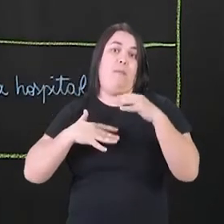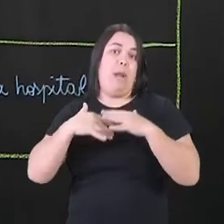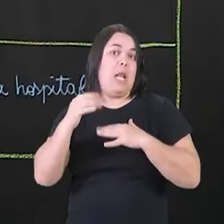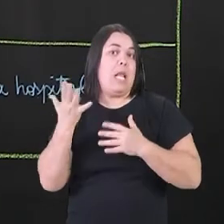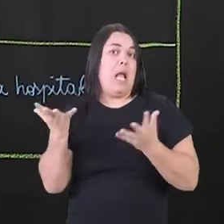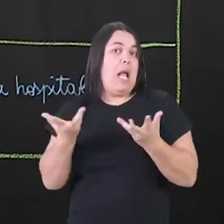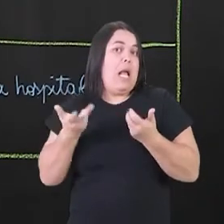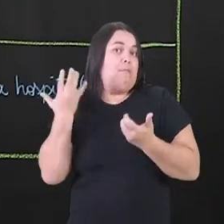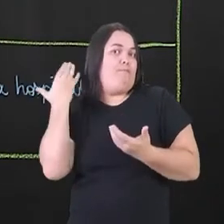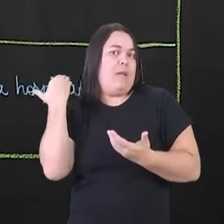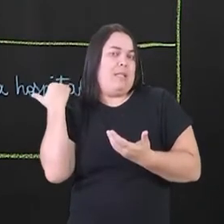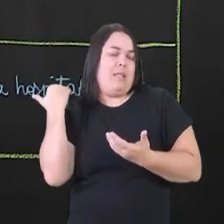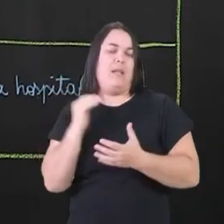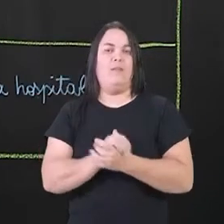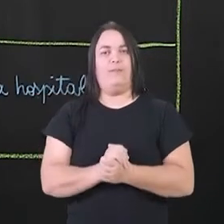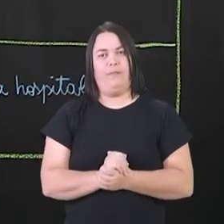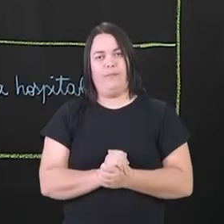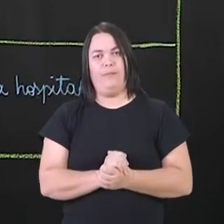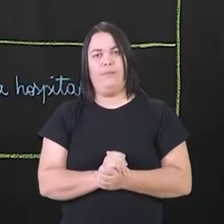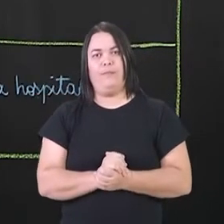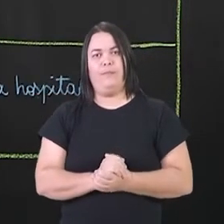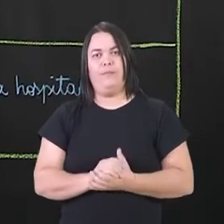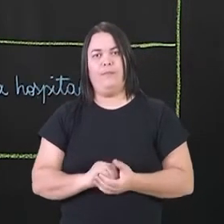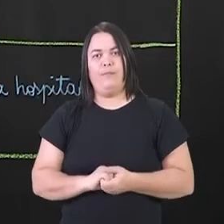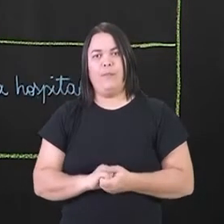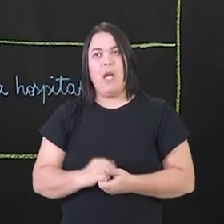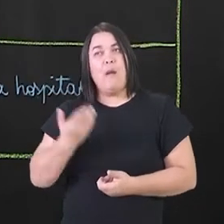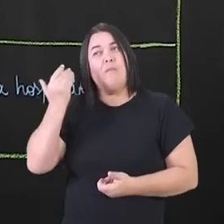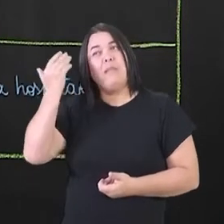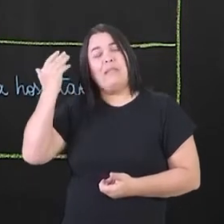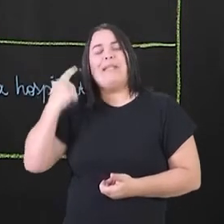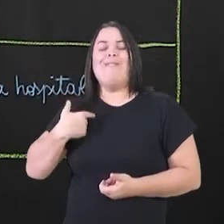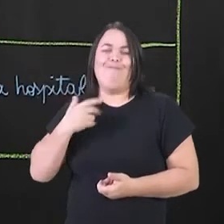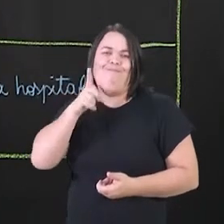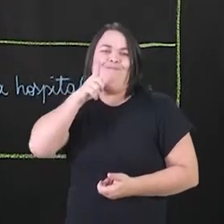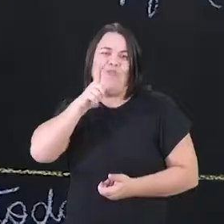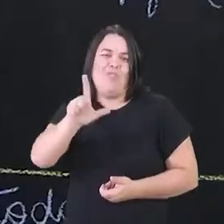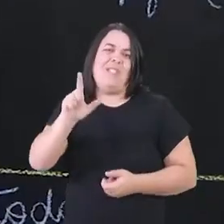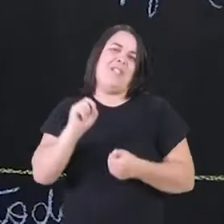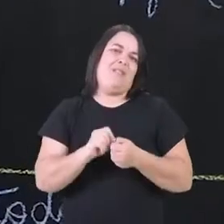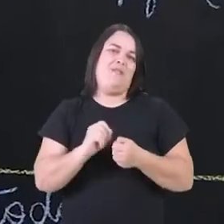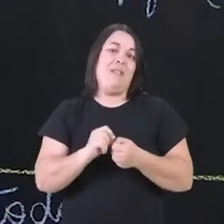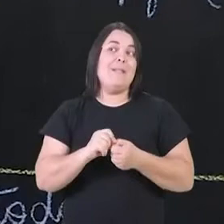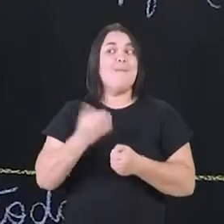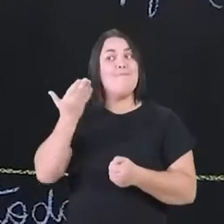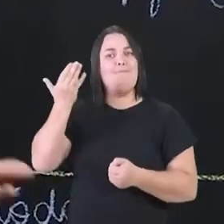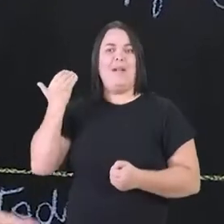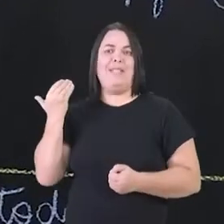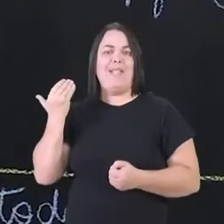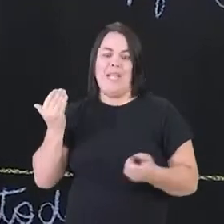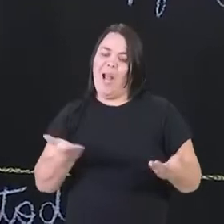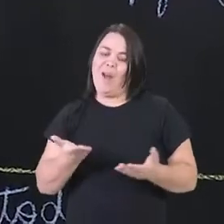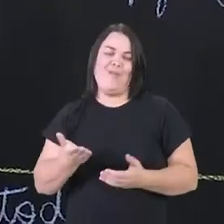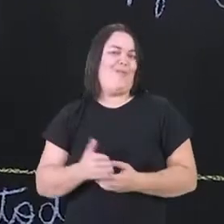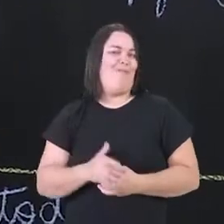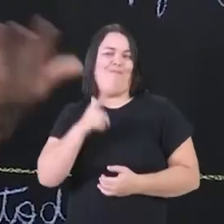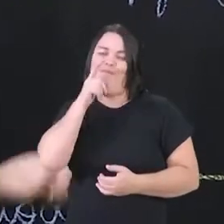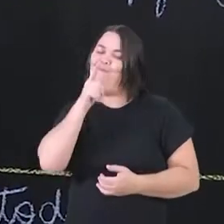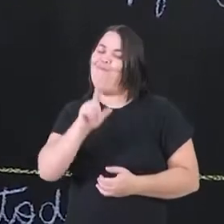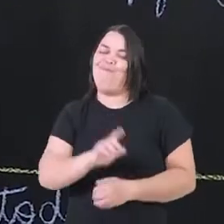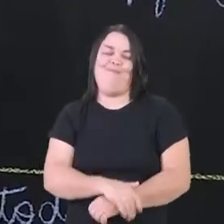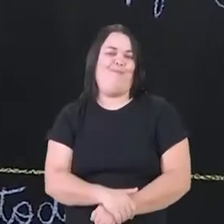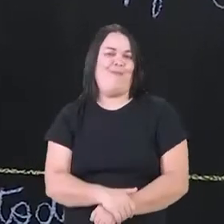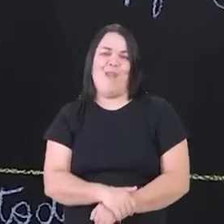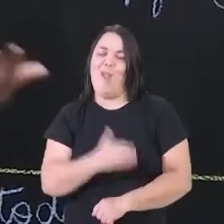passado. A past ability. Era algo que eu conseguia fazer no passado, mas não consigo mais.